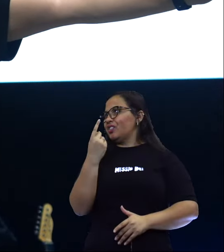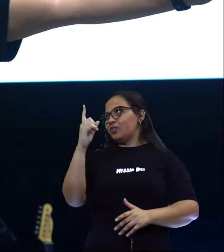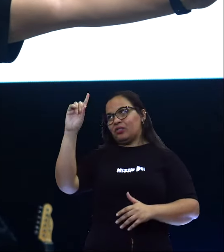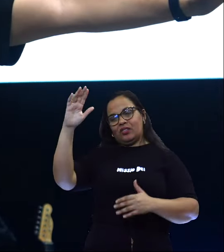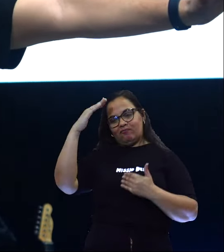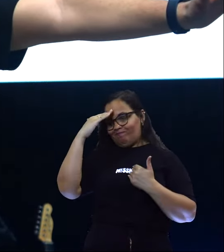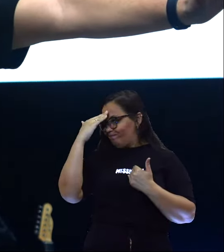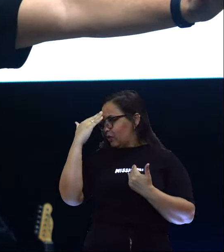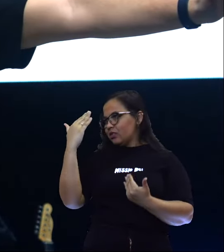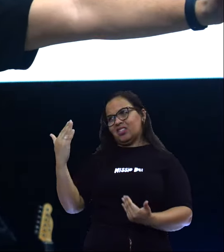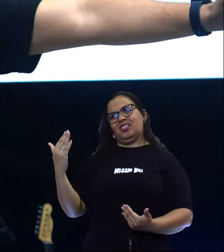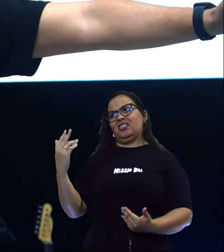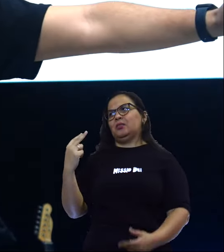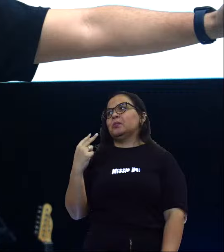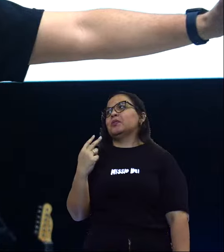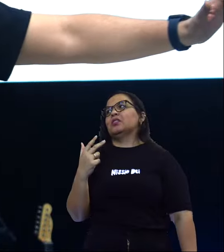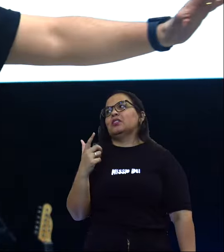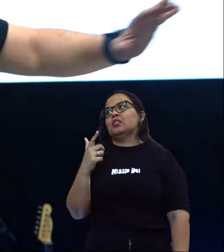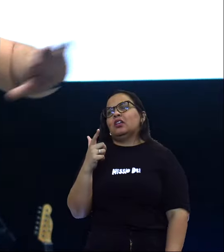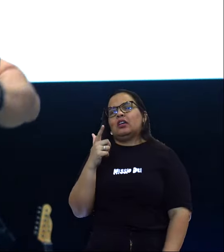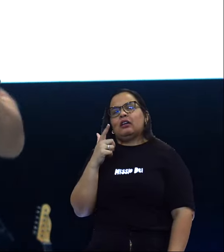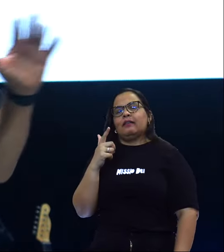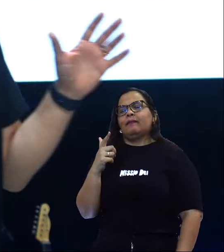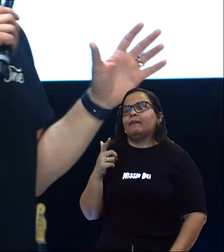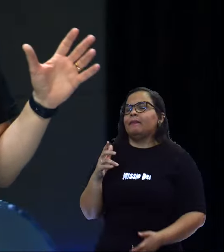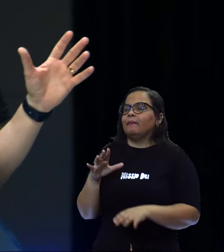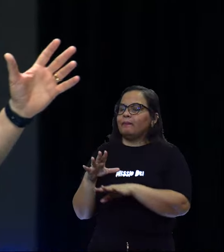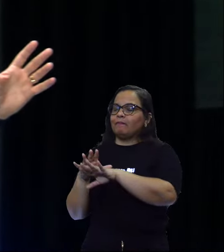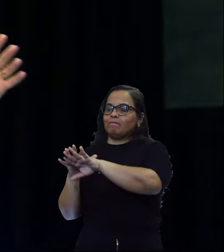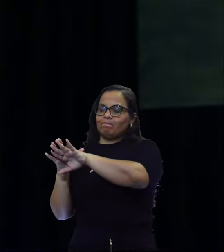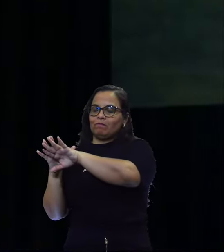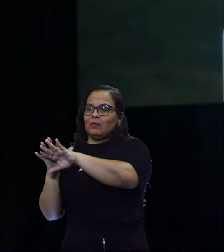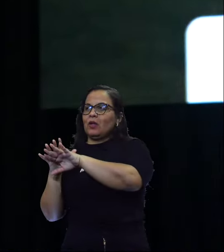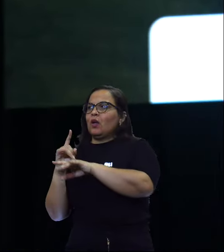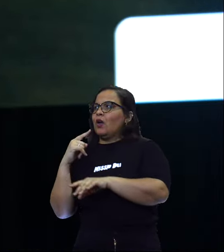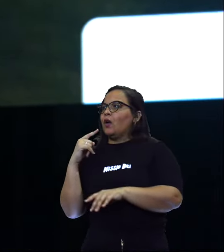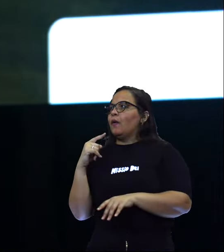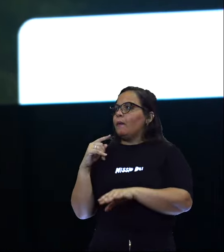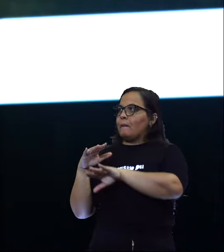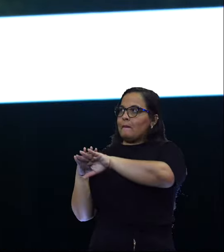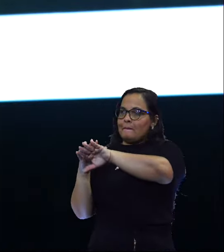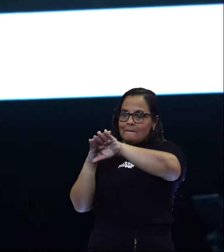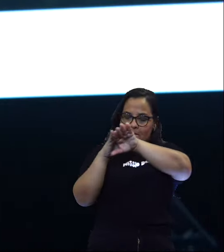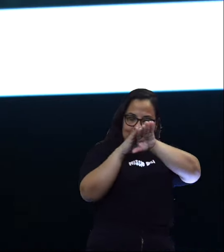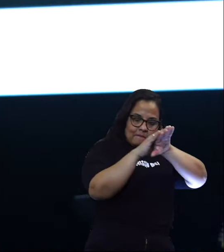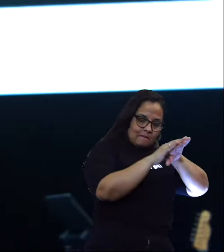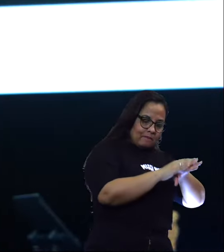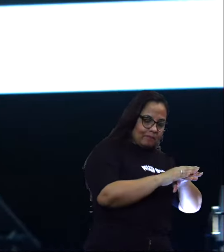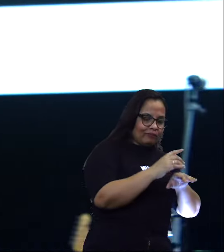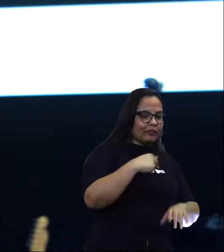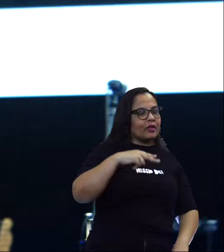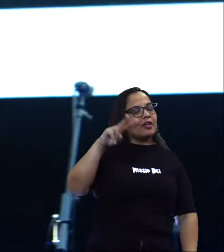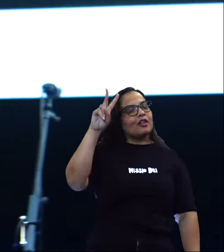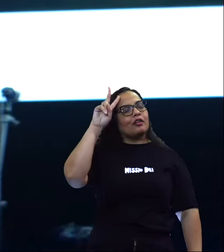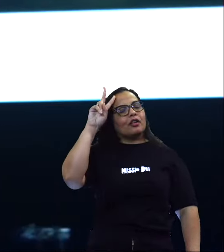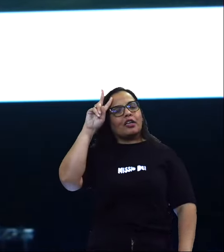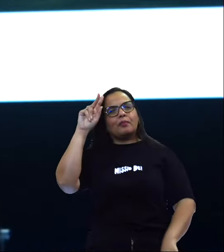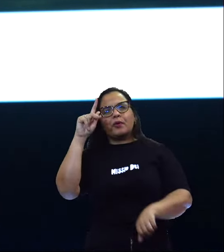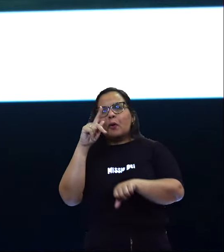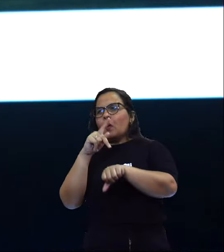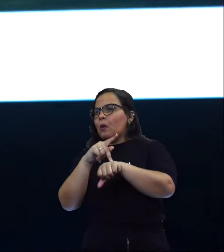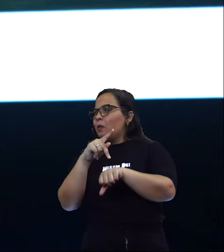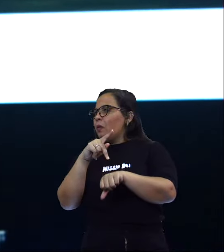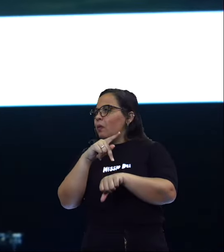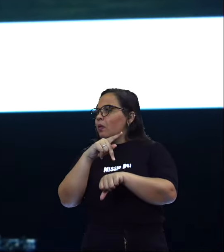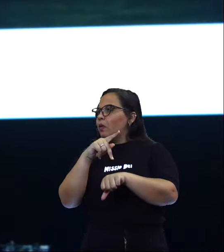Outro dia eu estava conversando com um pastor amigo meu da Albânia, eles estavam expandindo a igreja para alguns campos e acharam um lugar, uma empresa, que seria